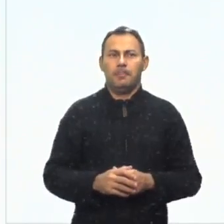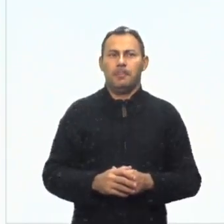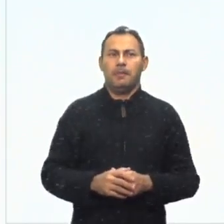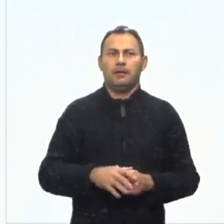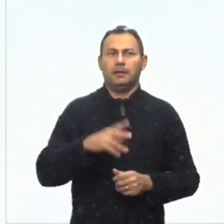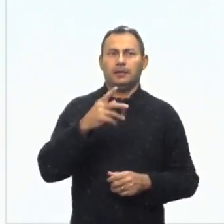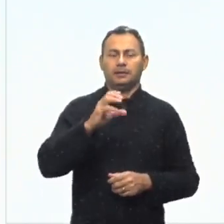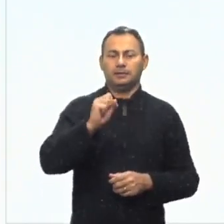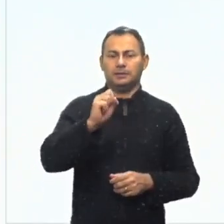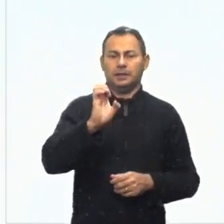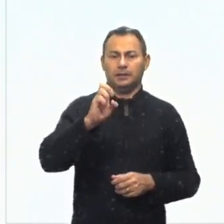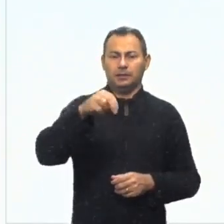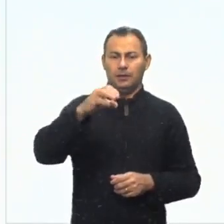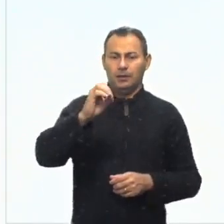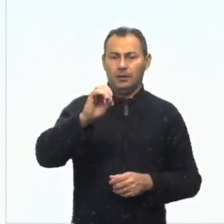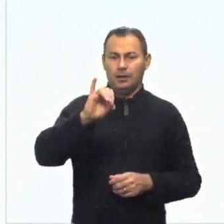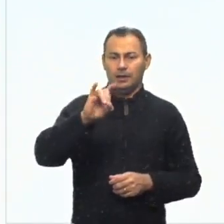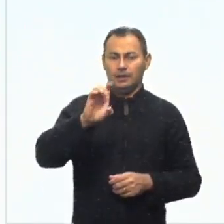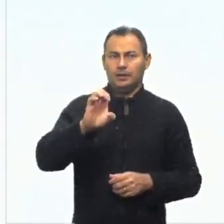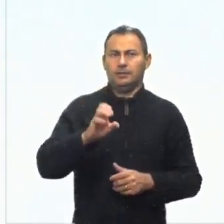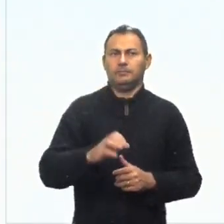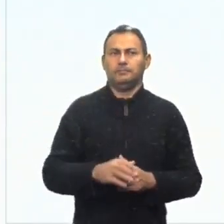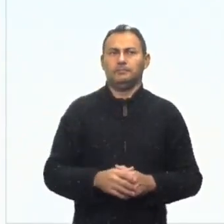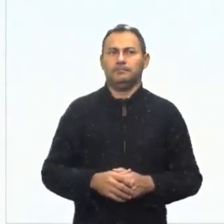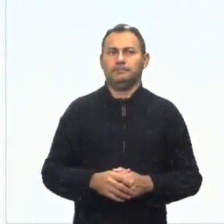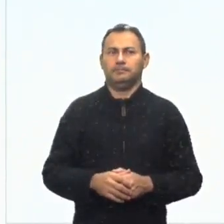a sua senoide,